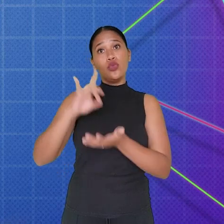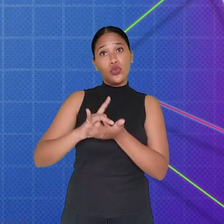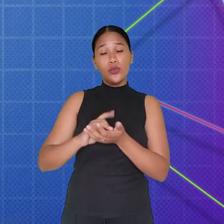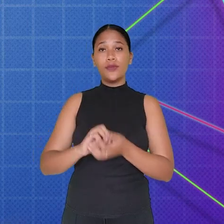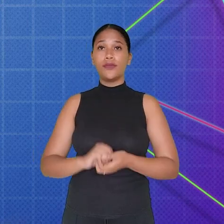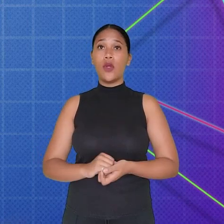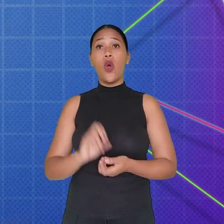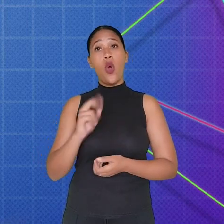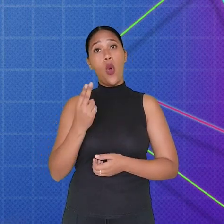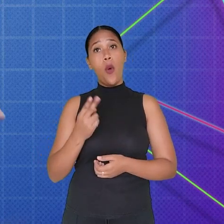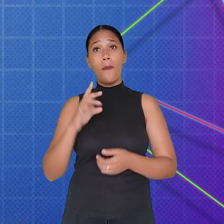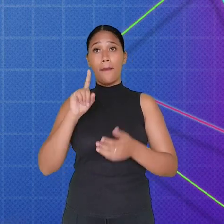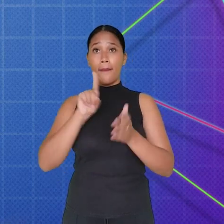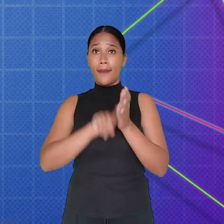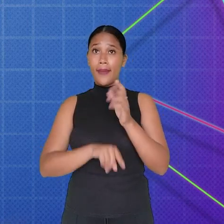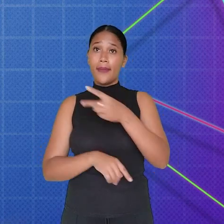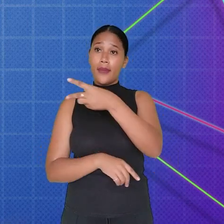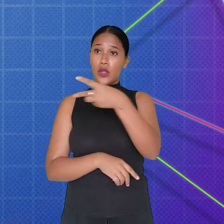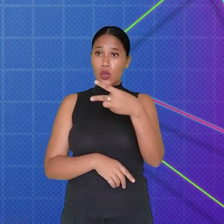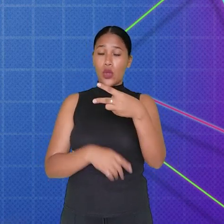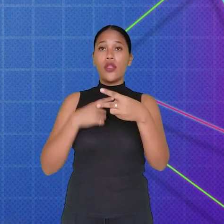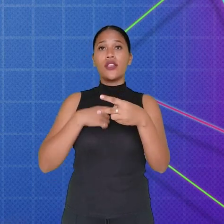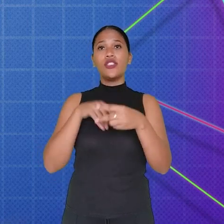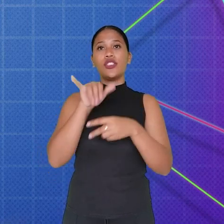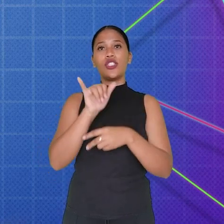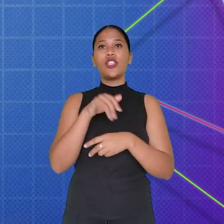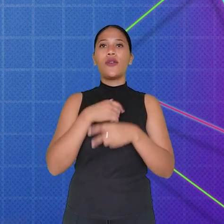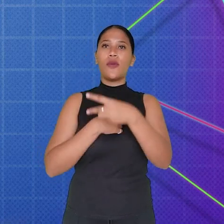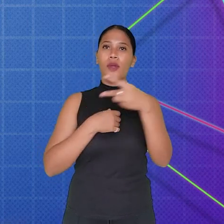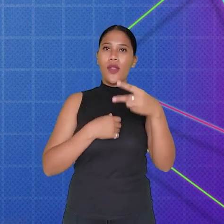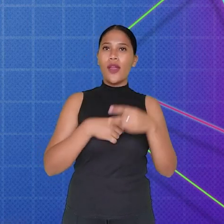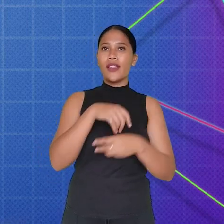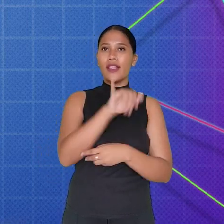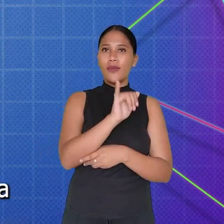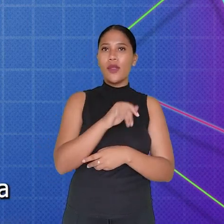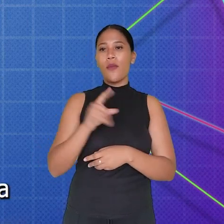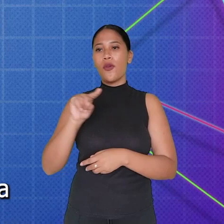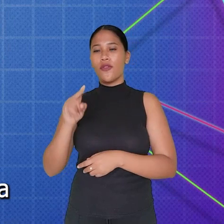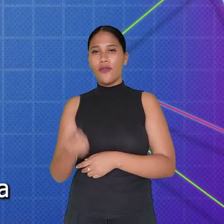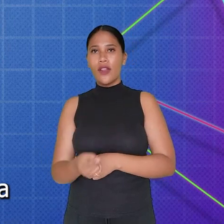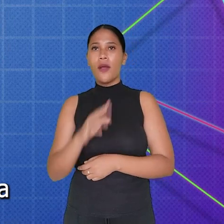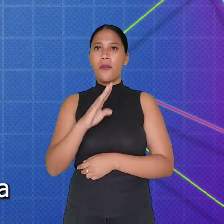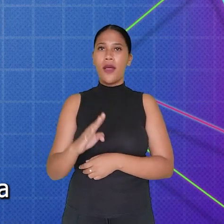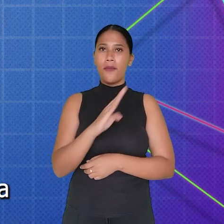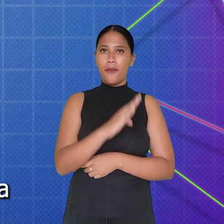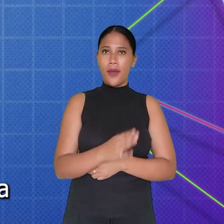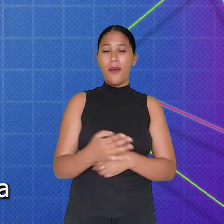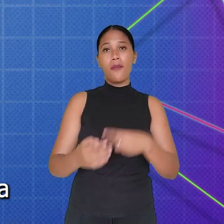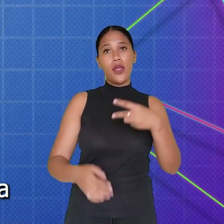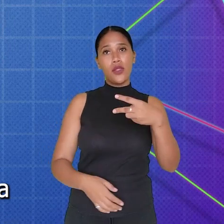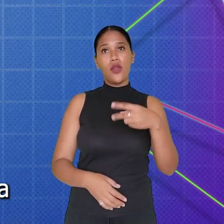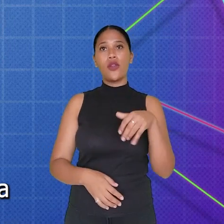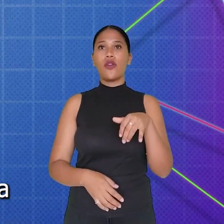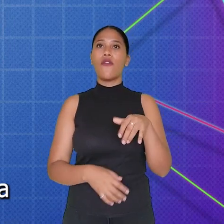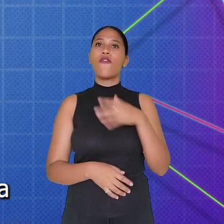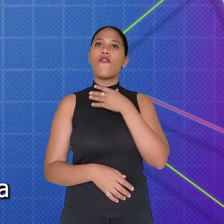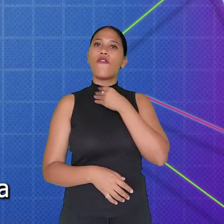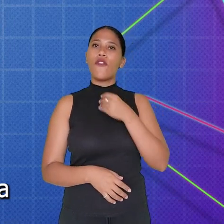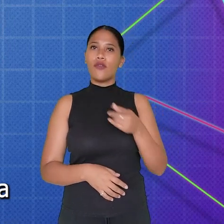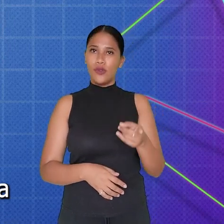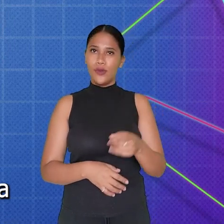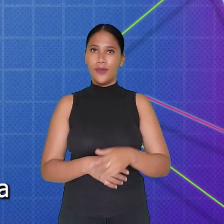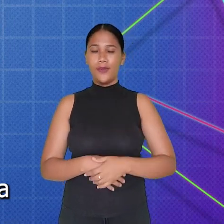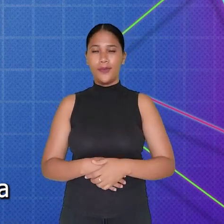vírgula, barra, barra, menor igual a false. Bool maior igual x maior que igual